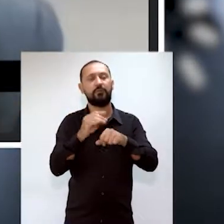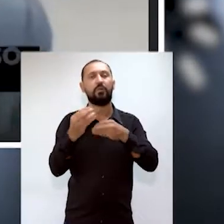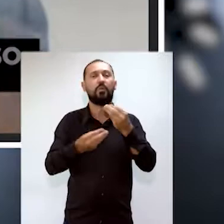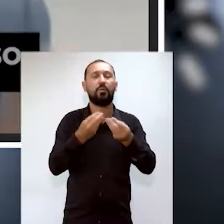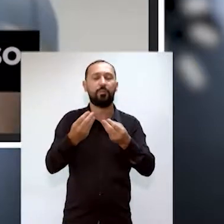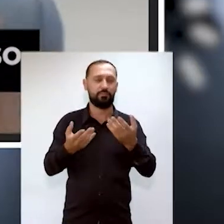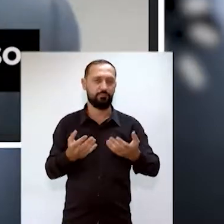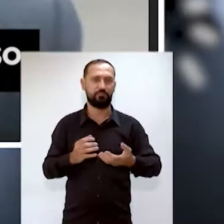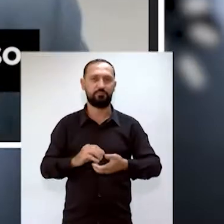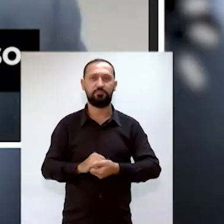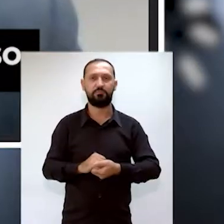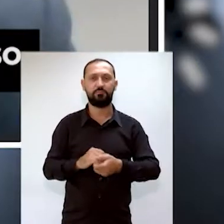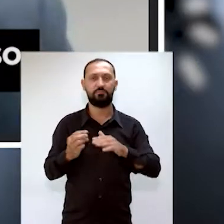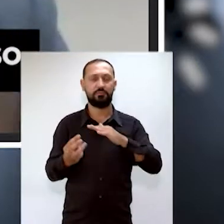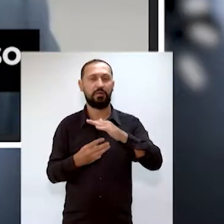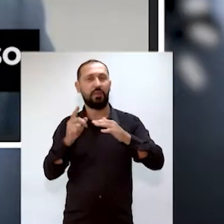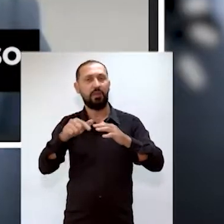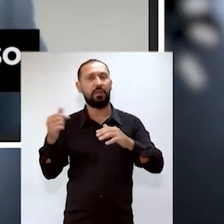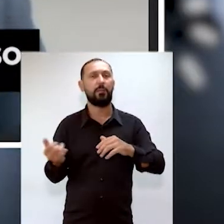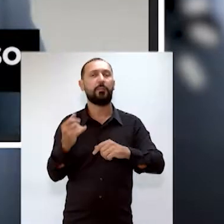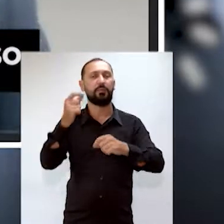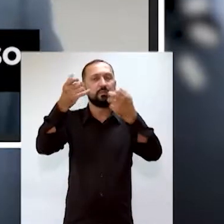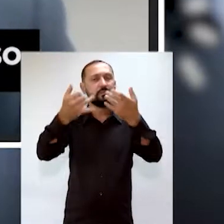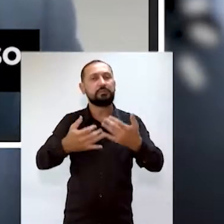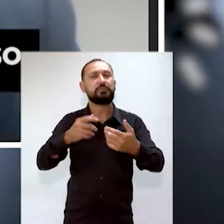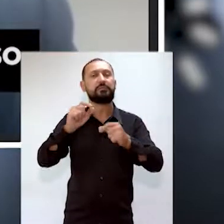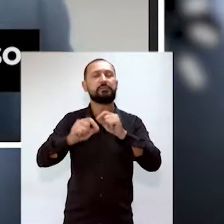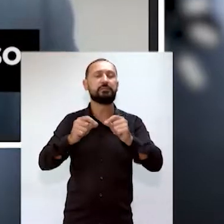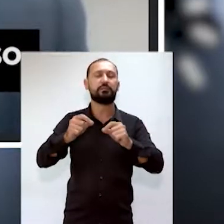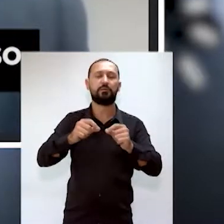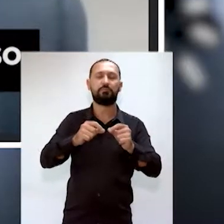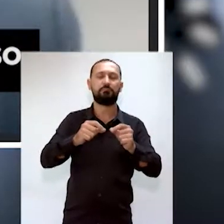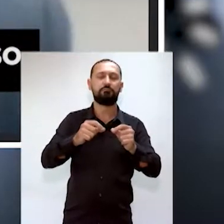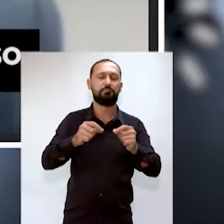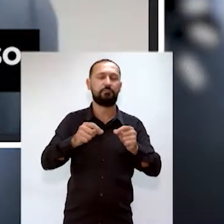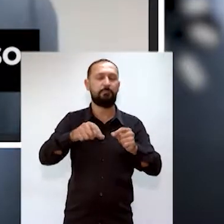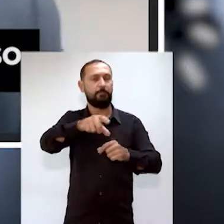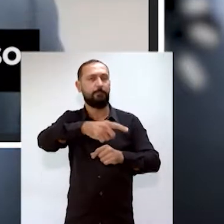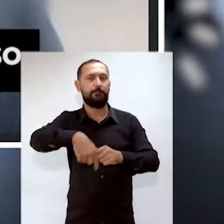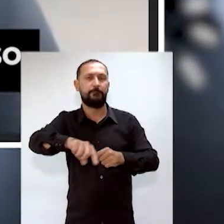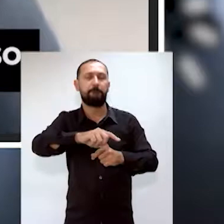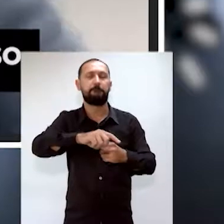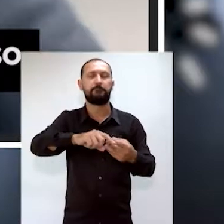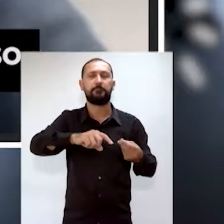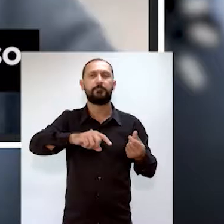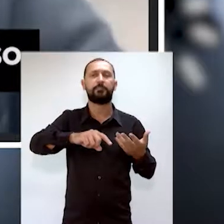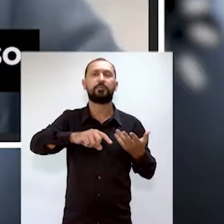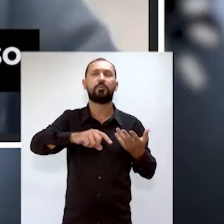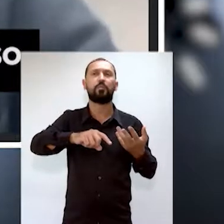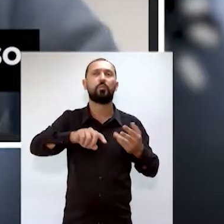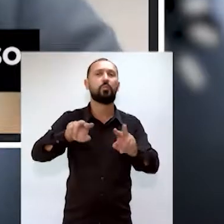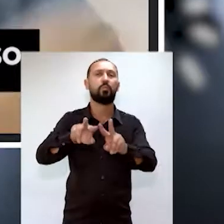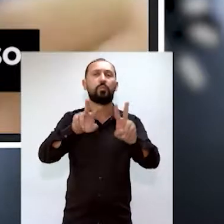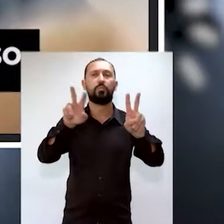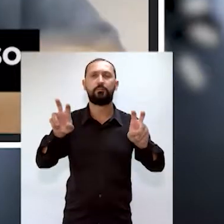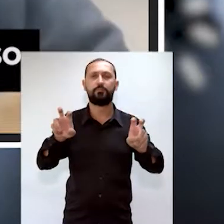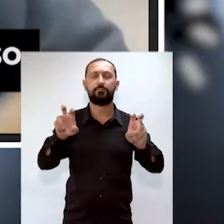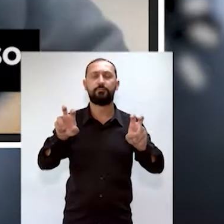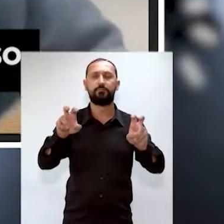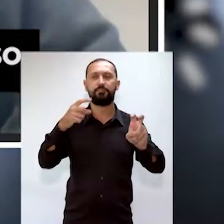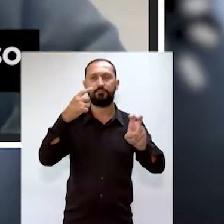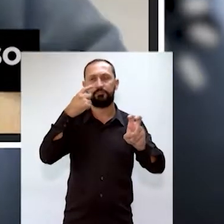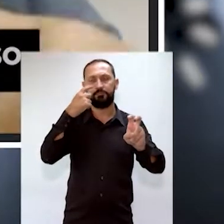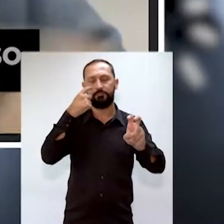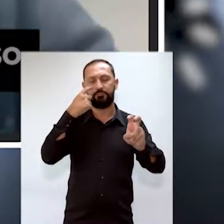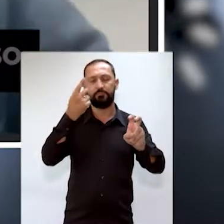desse processo da uberização, que também é muito importante atualmente, tanto quanto ou até mais, não sei, a respeito